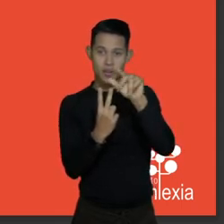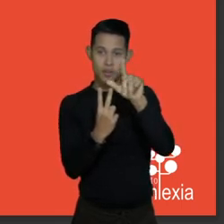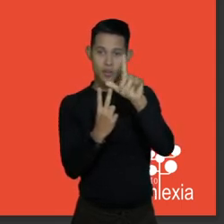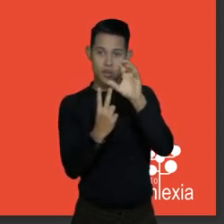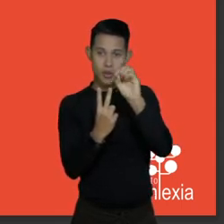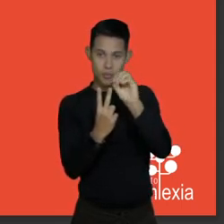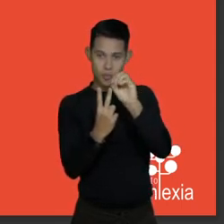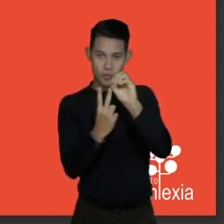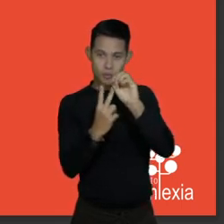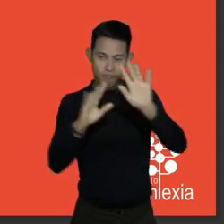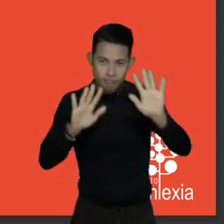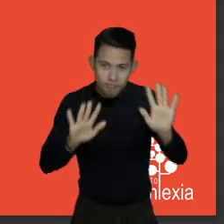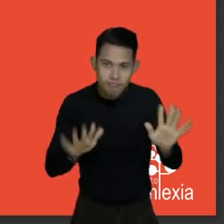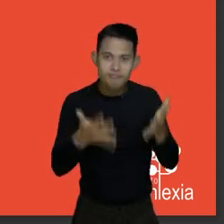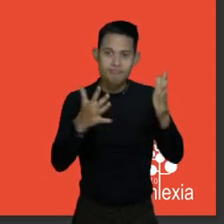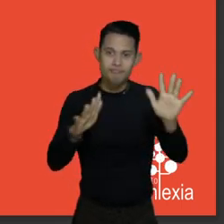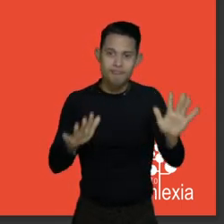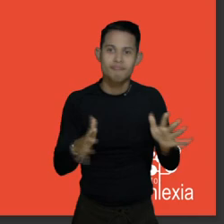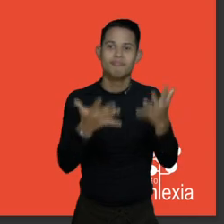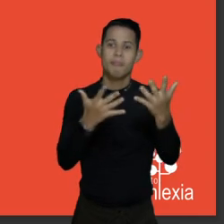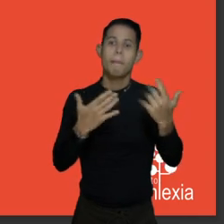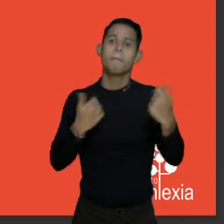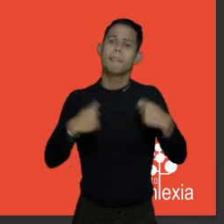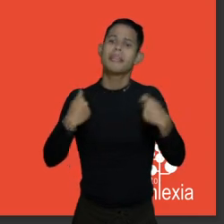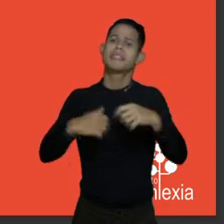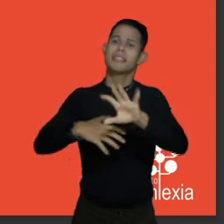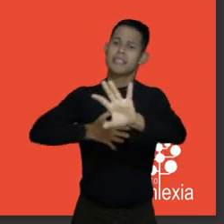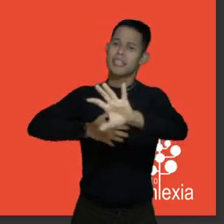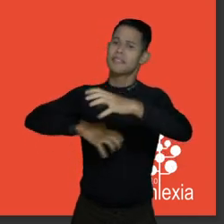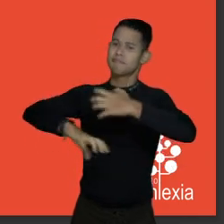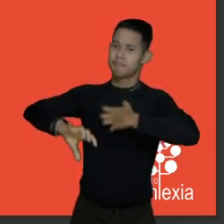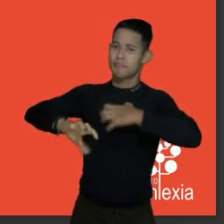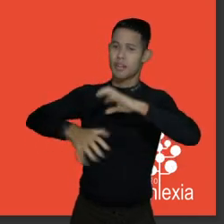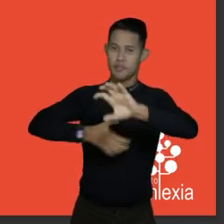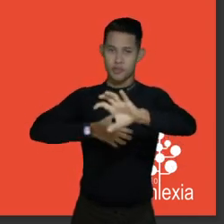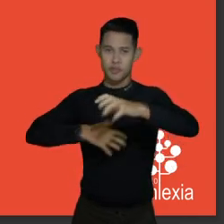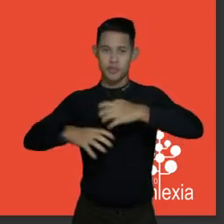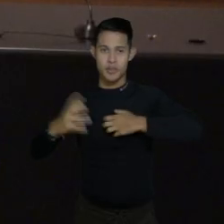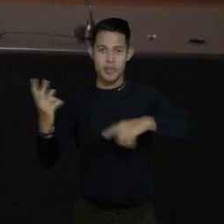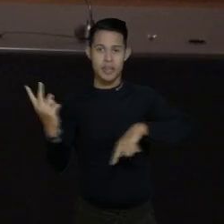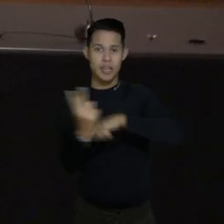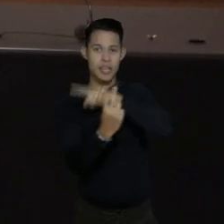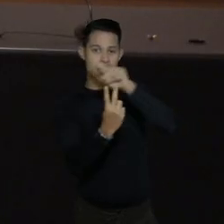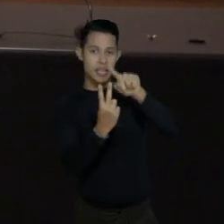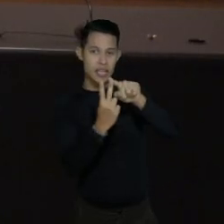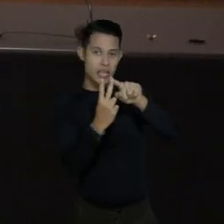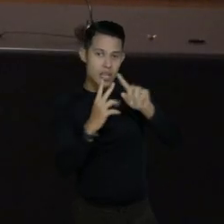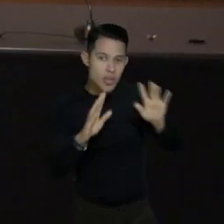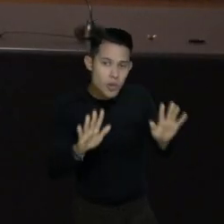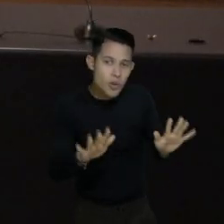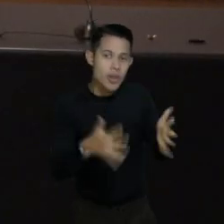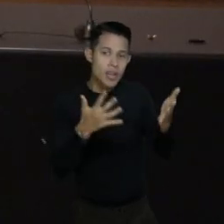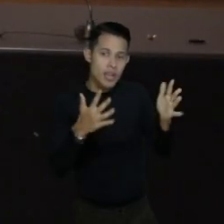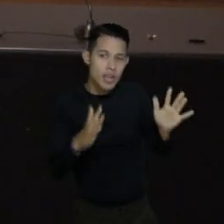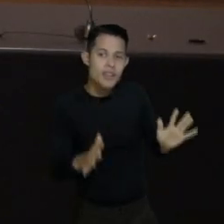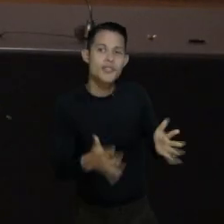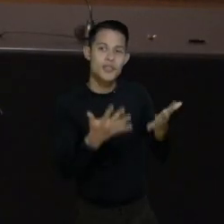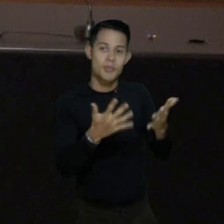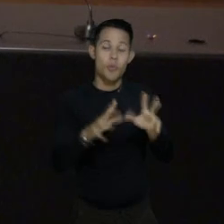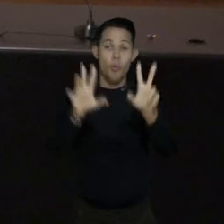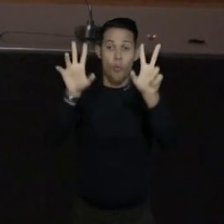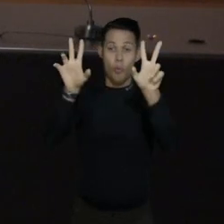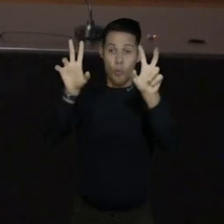mas eu preciso ter uma ligação afetiva com aquilo ou com quem me ensina né aquele assunto precisa significar para